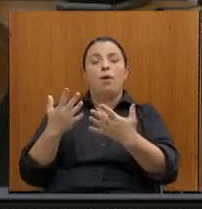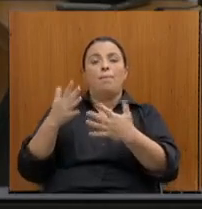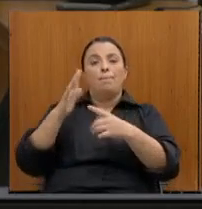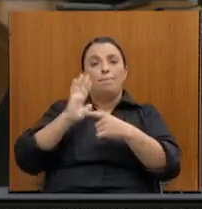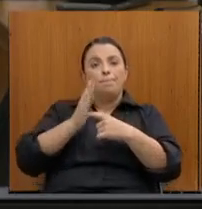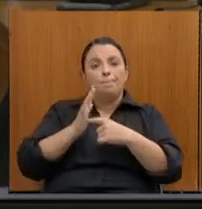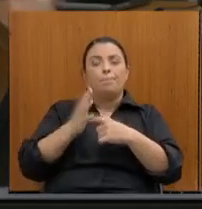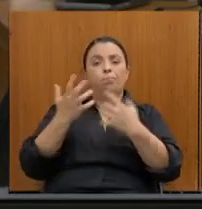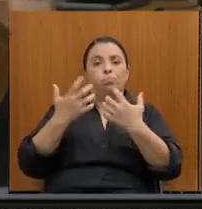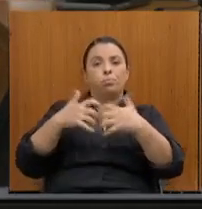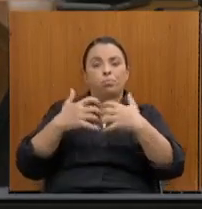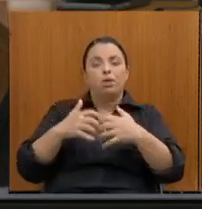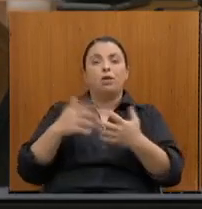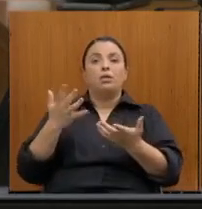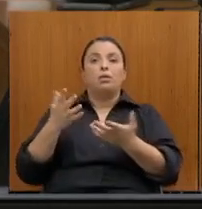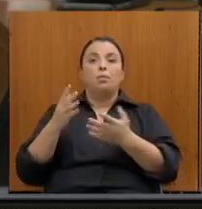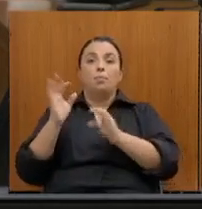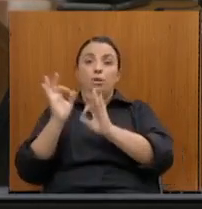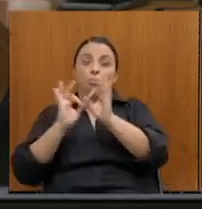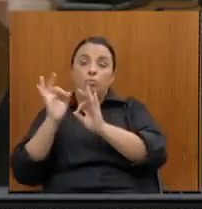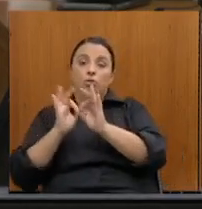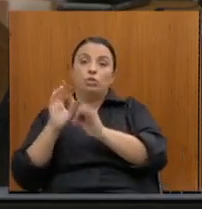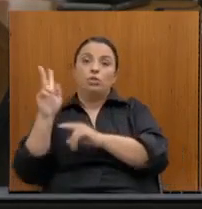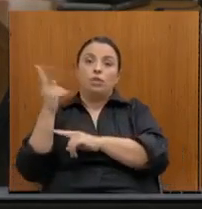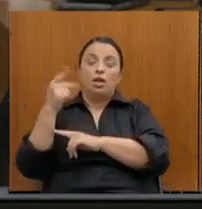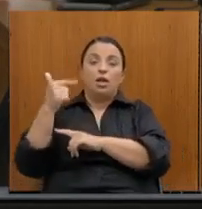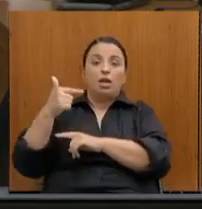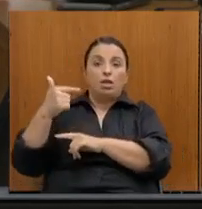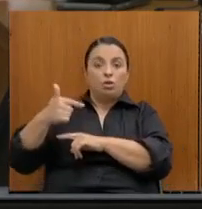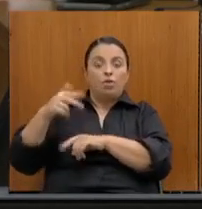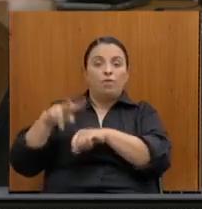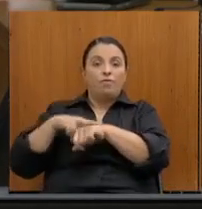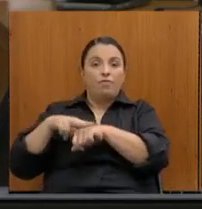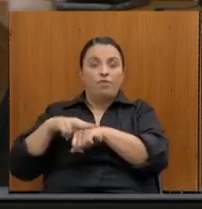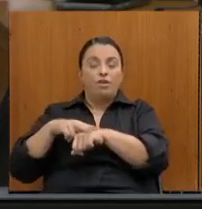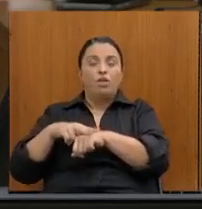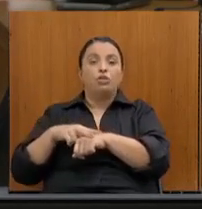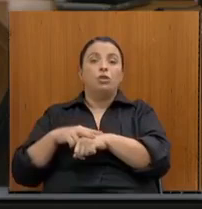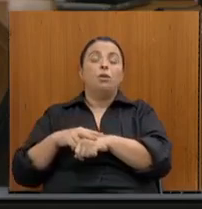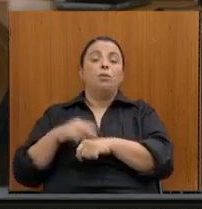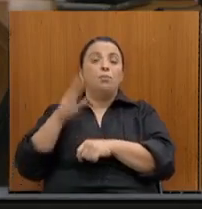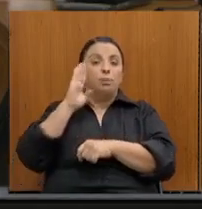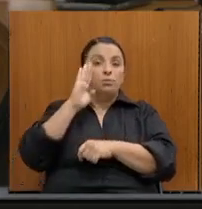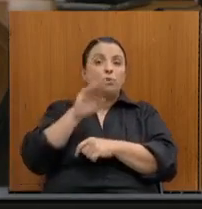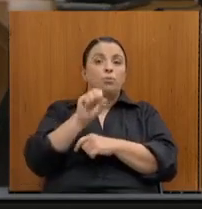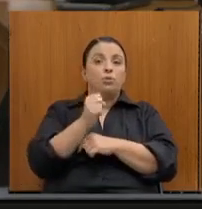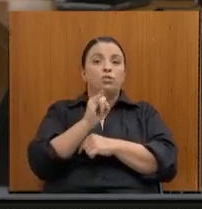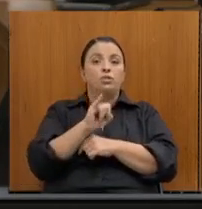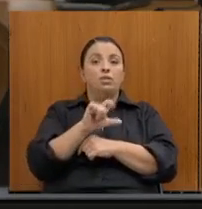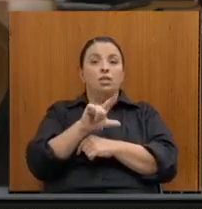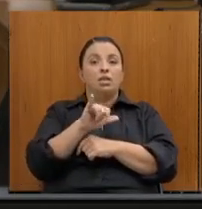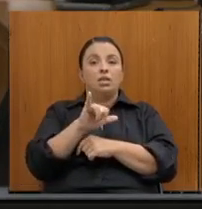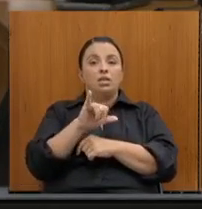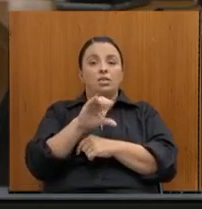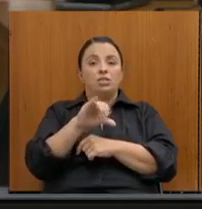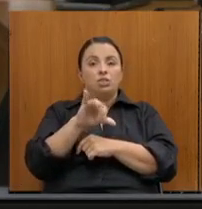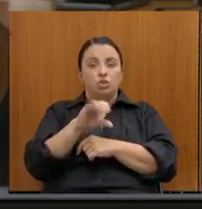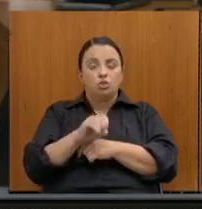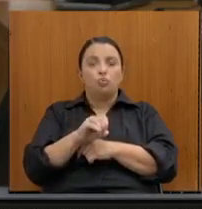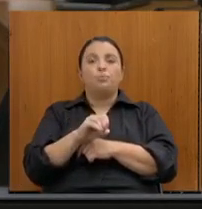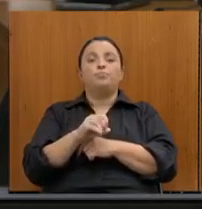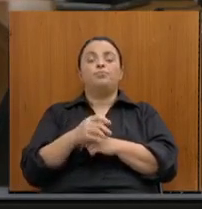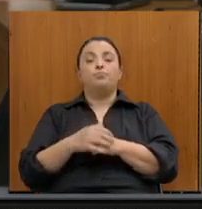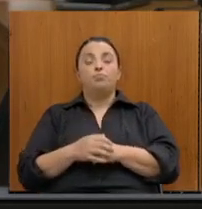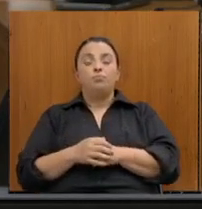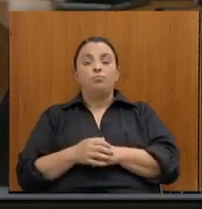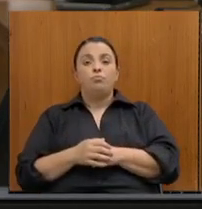os projetos de hidrogênio Verde inclusive o silício grau solar e eletrônico oferta de